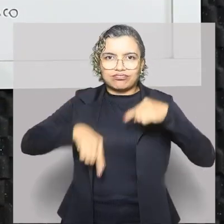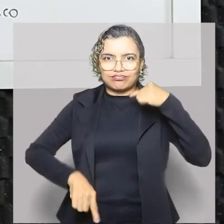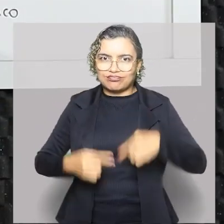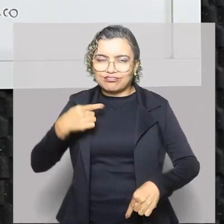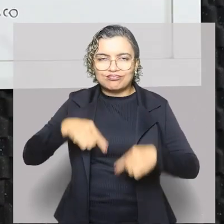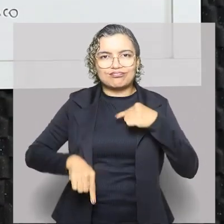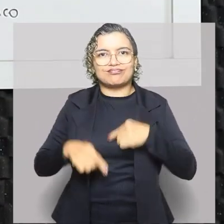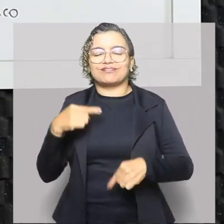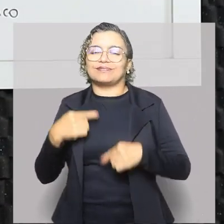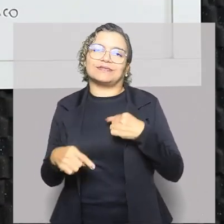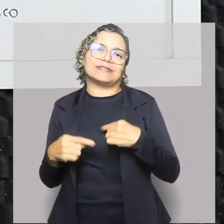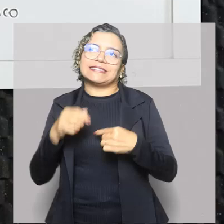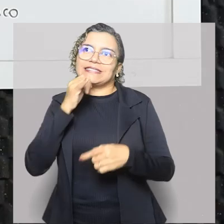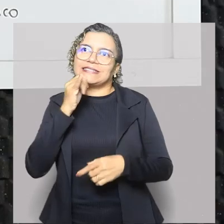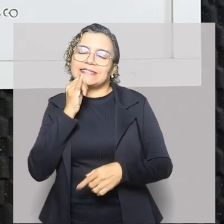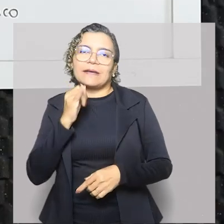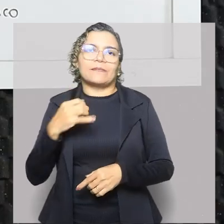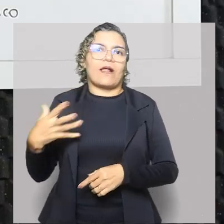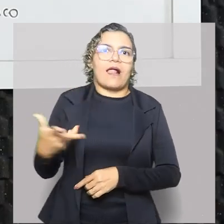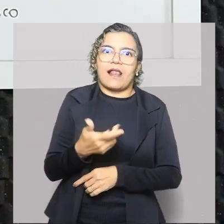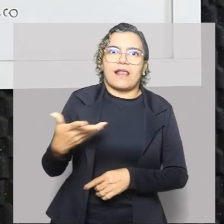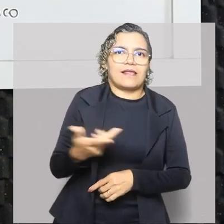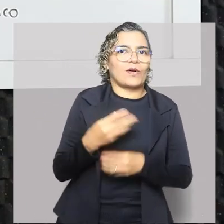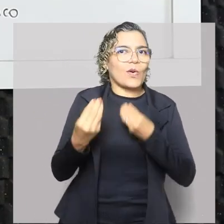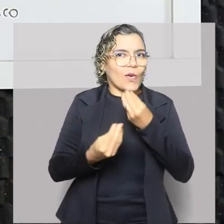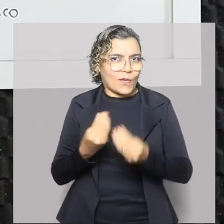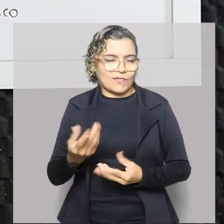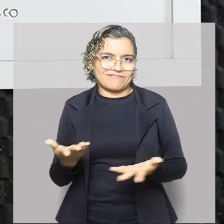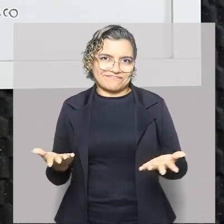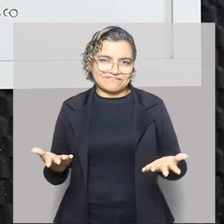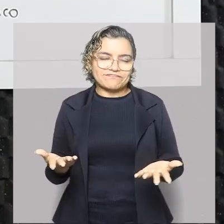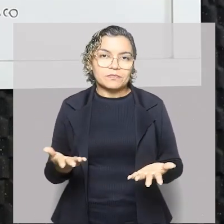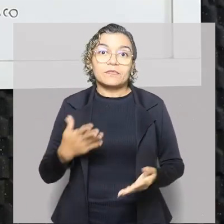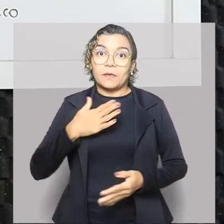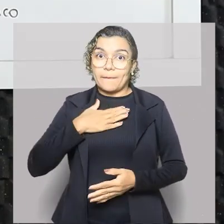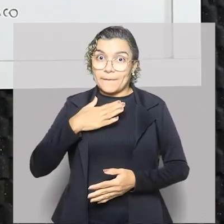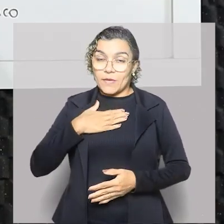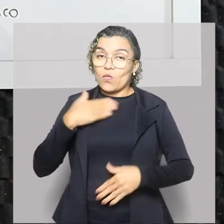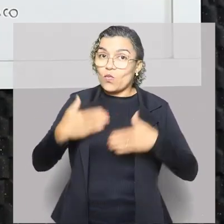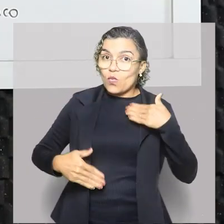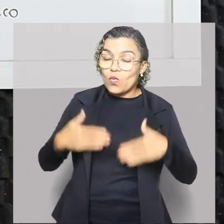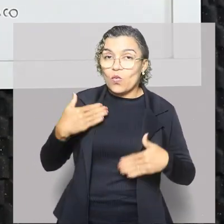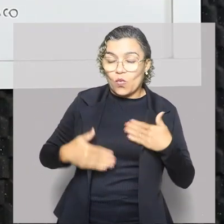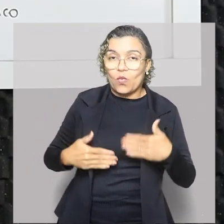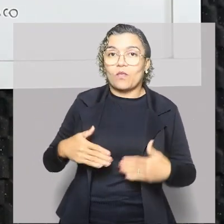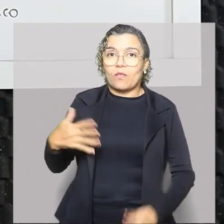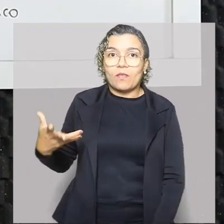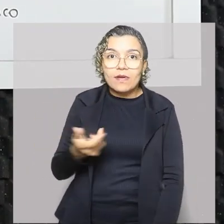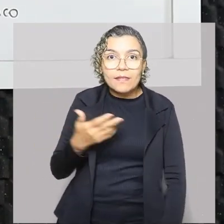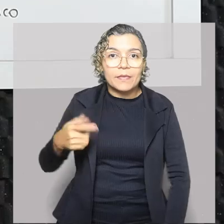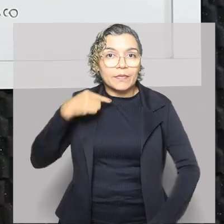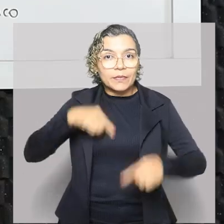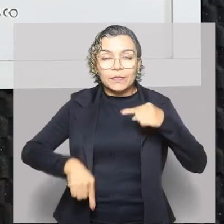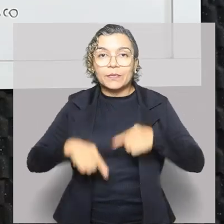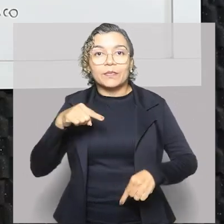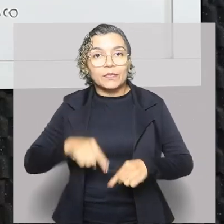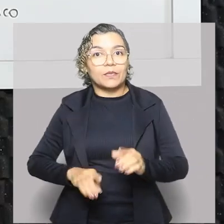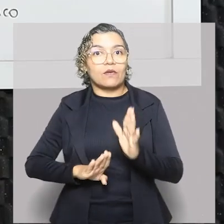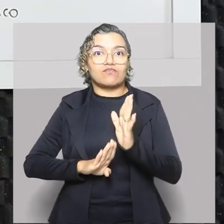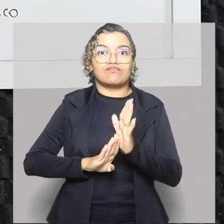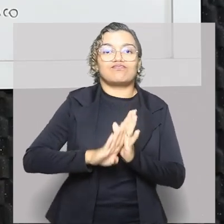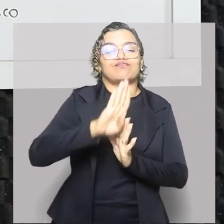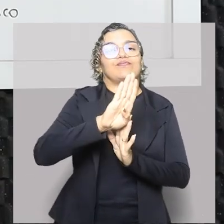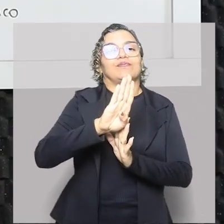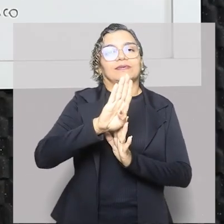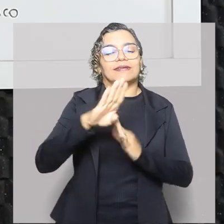uma pessoa que faz tantas coisas assim? Exatamente. O meu metabolismo ele vai ser alto, eu vou ter um grande gasto